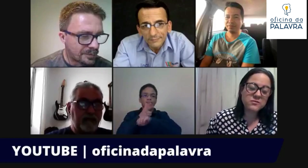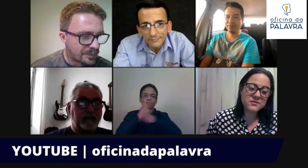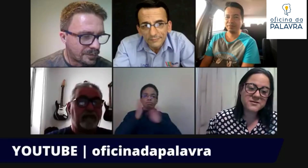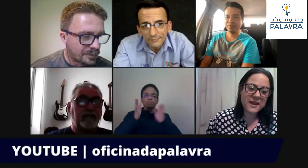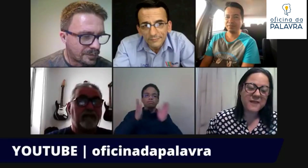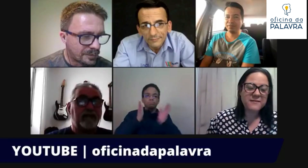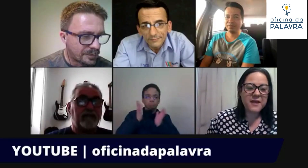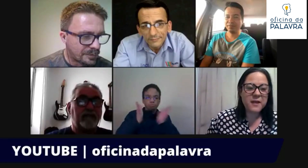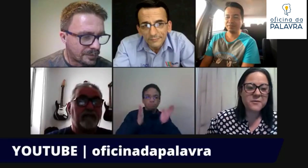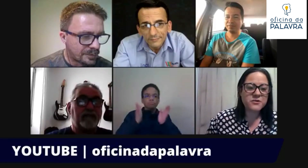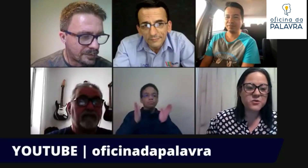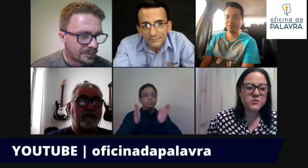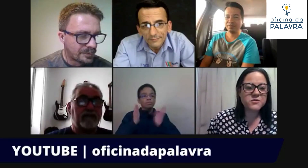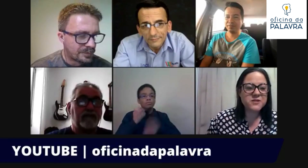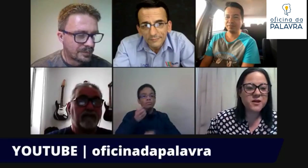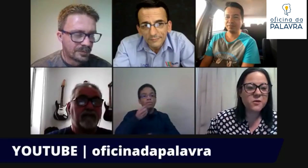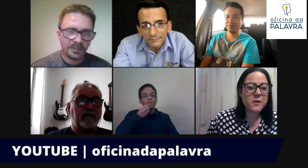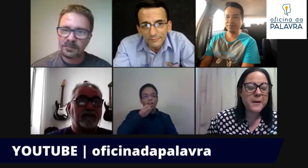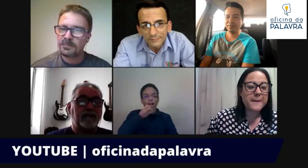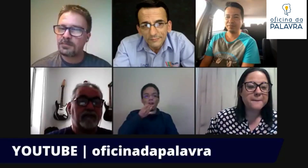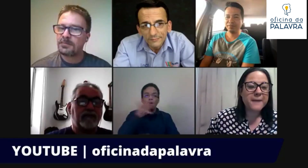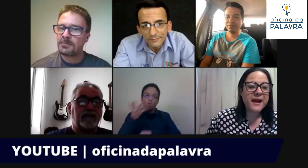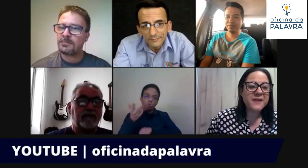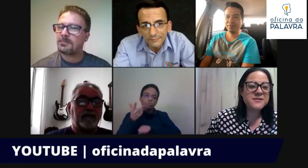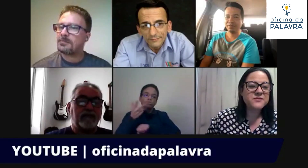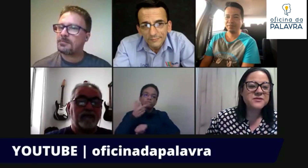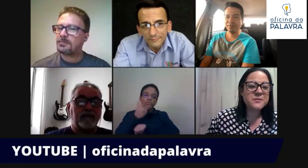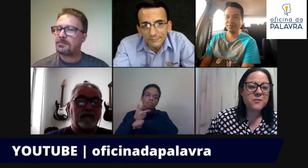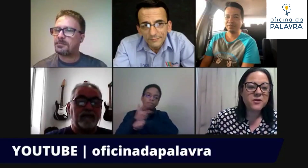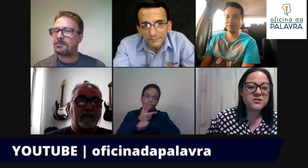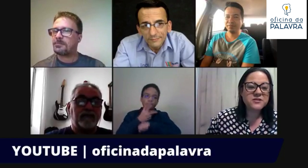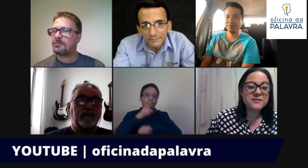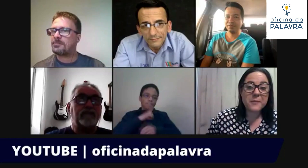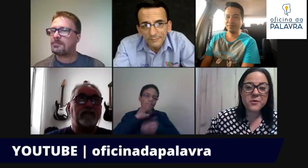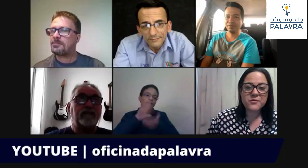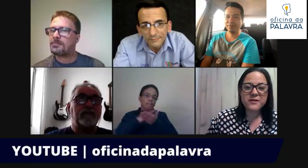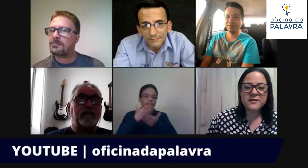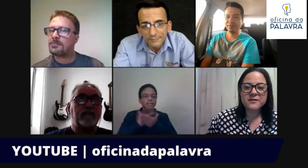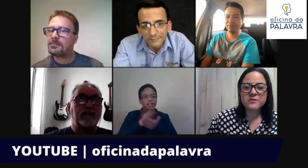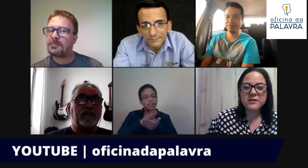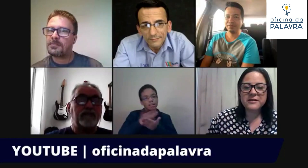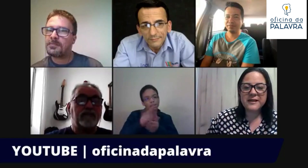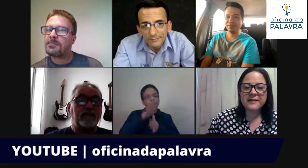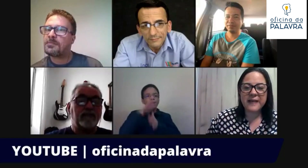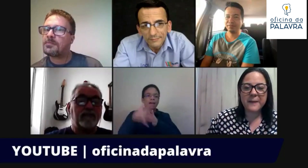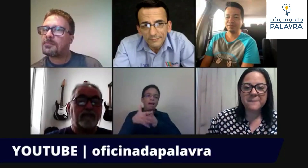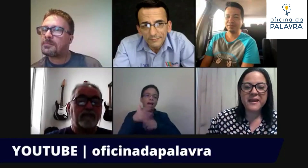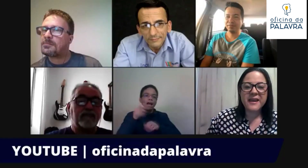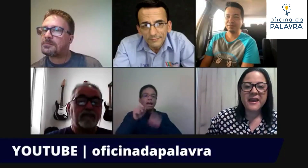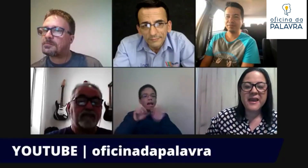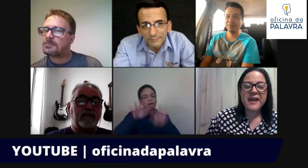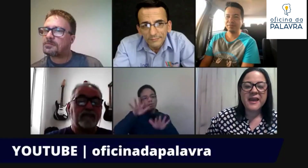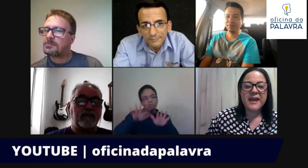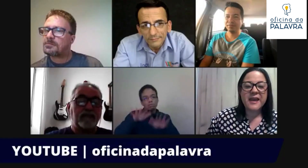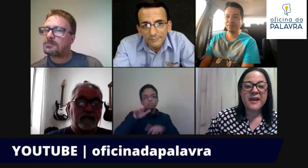acessibilidade, alguns têm intérprete, outros não, mas você pode estar aproveitando o que tem lá.